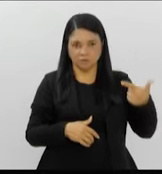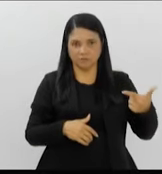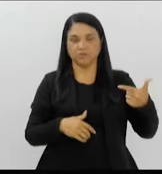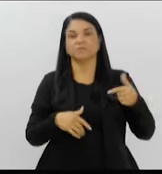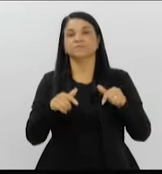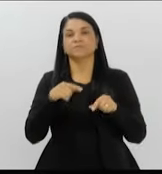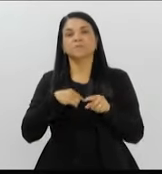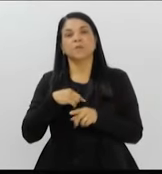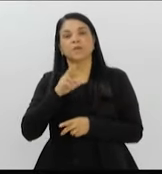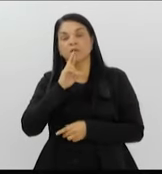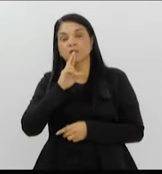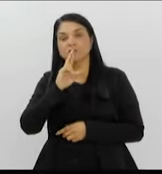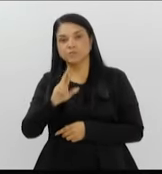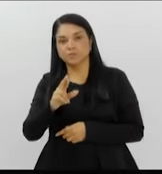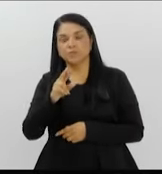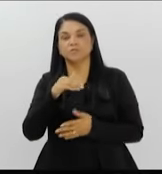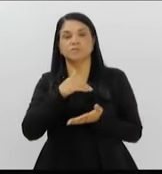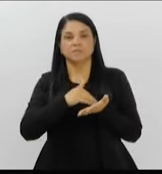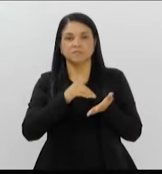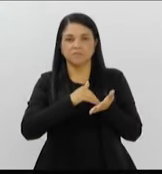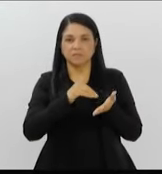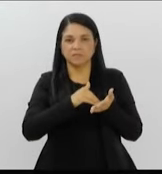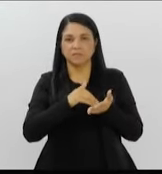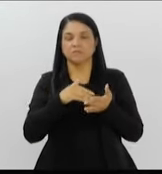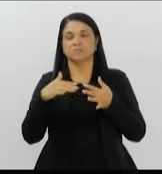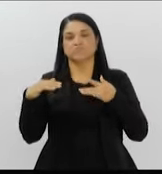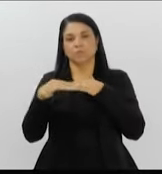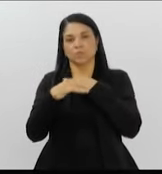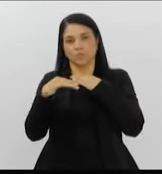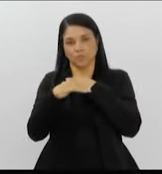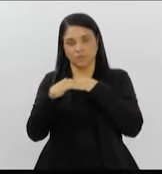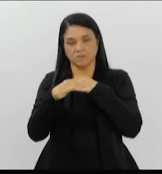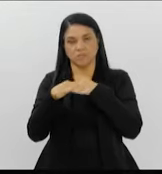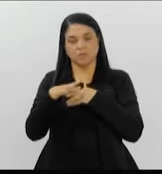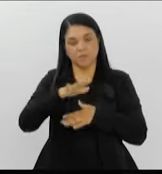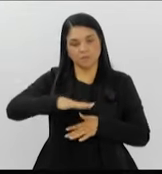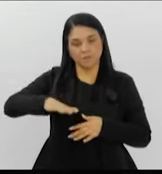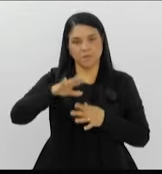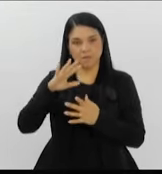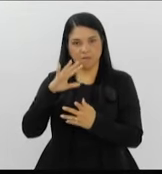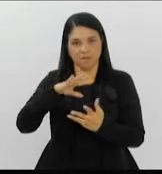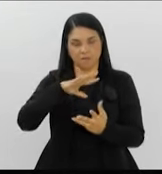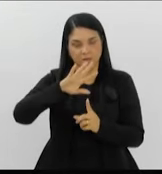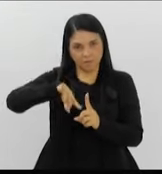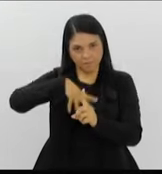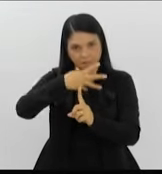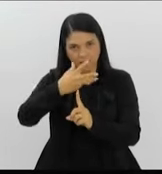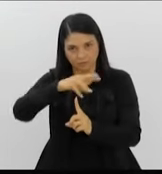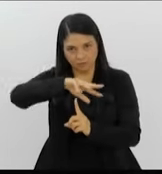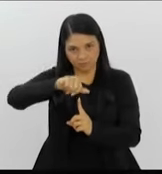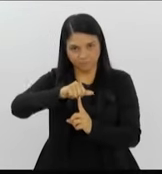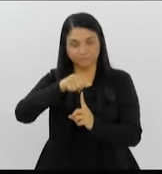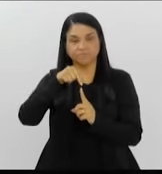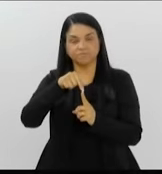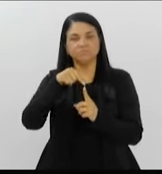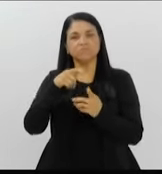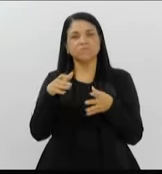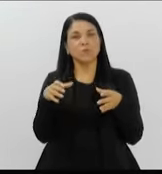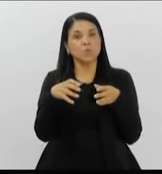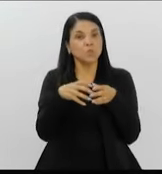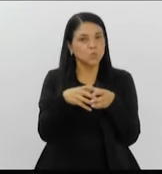respondi também pela Secretaria de Urbanismo e Meio Ambiente. Tem um corpo técnico, um corpo